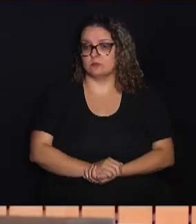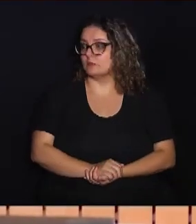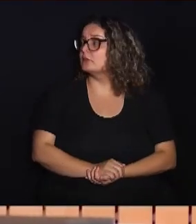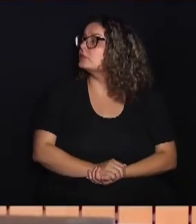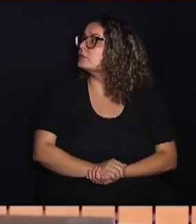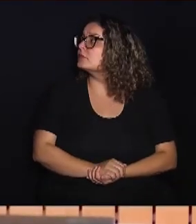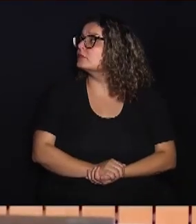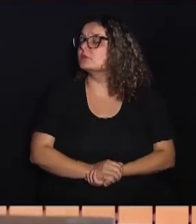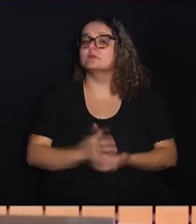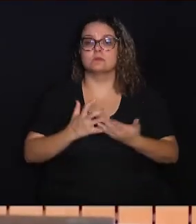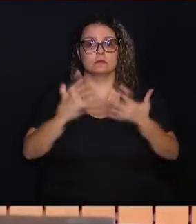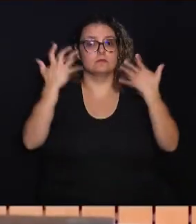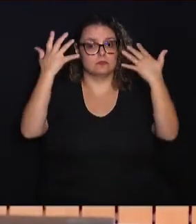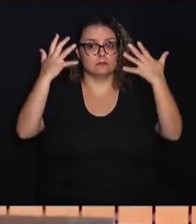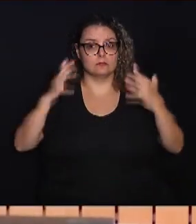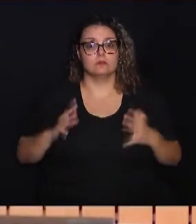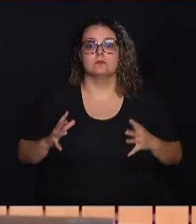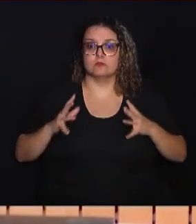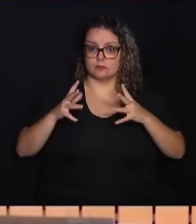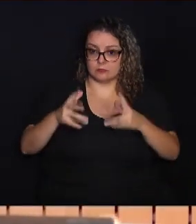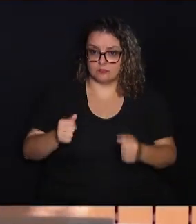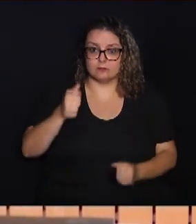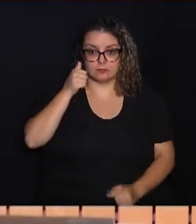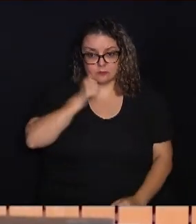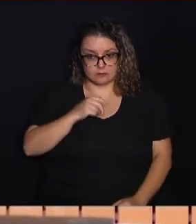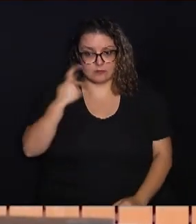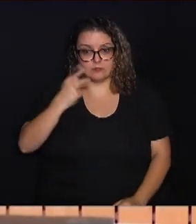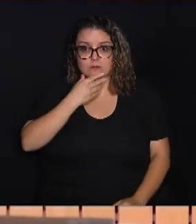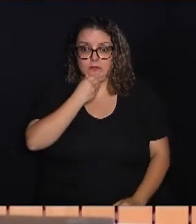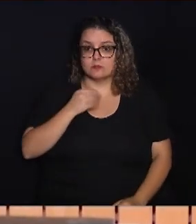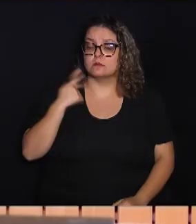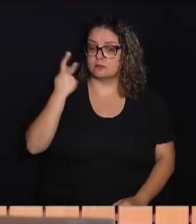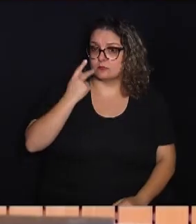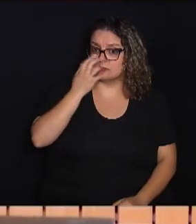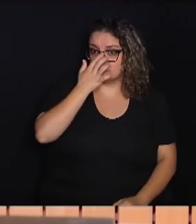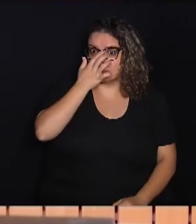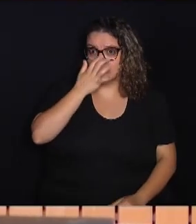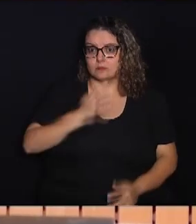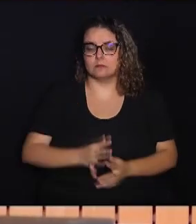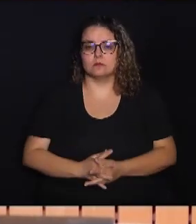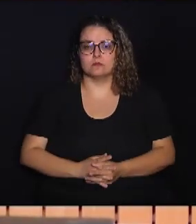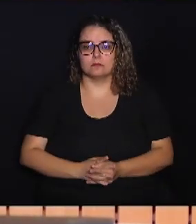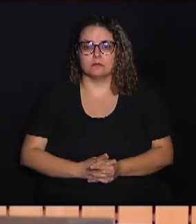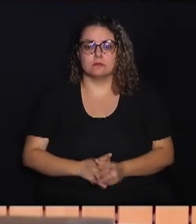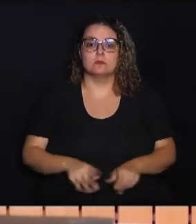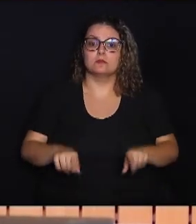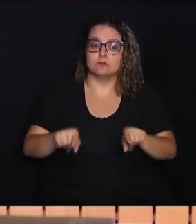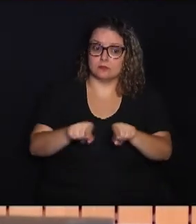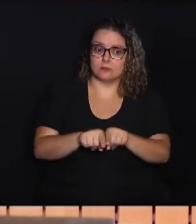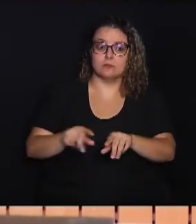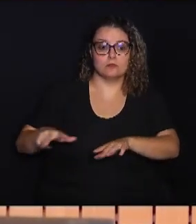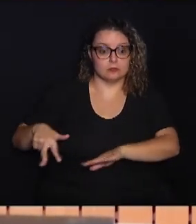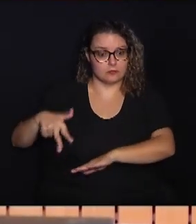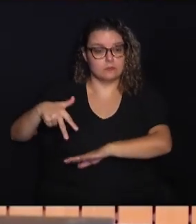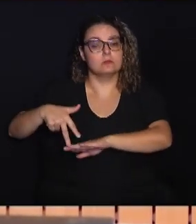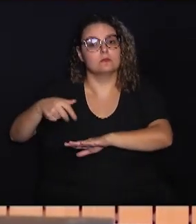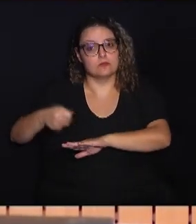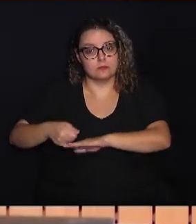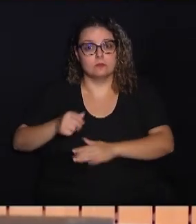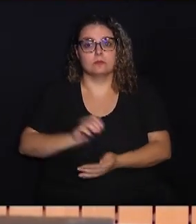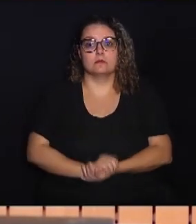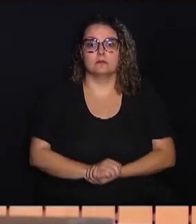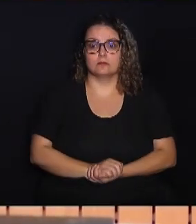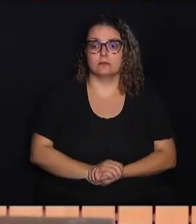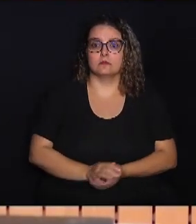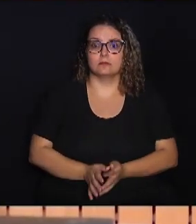cumprimentar a todas os as vereadoras e os vereadores e também subo nessa Tribuna para